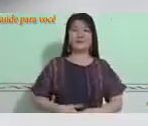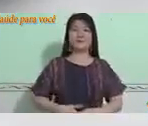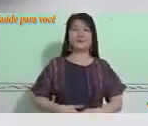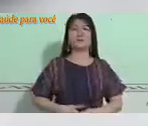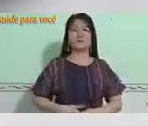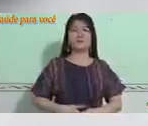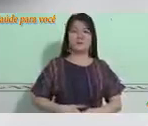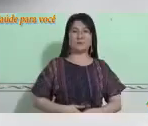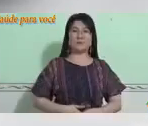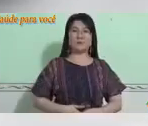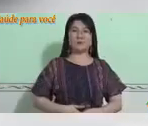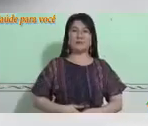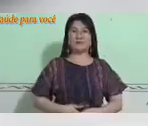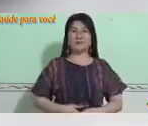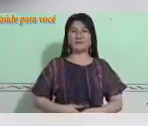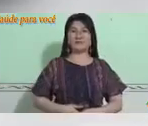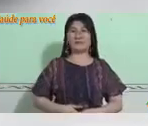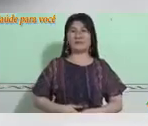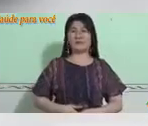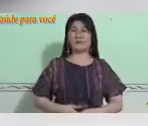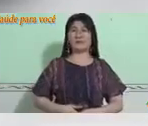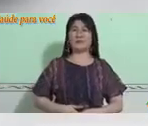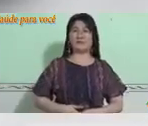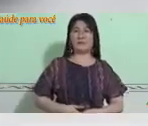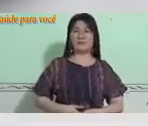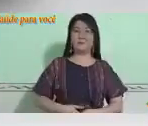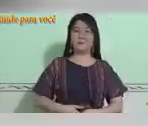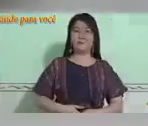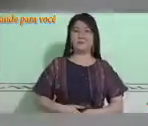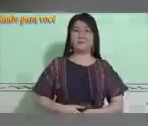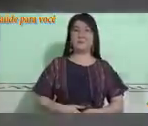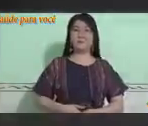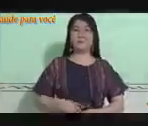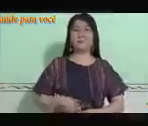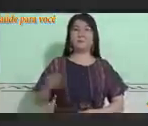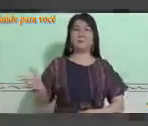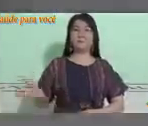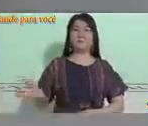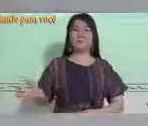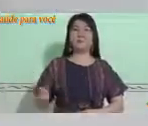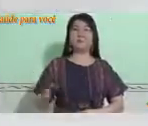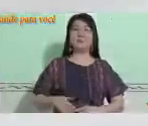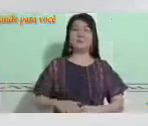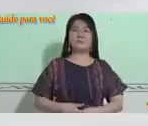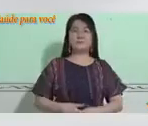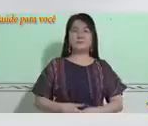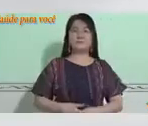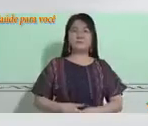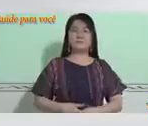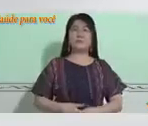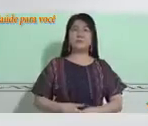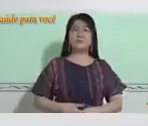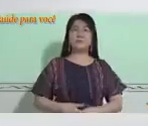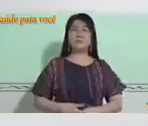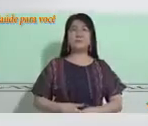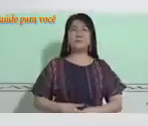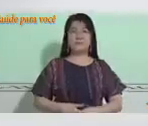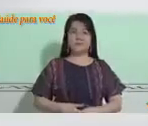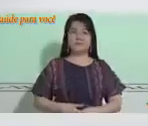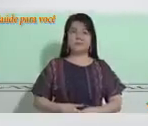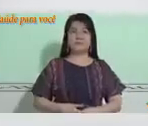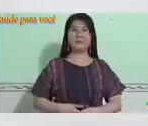Além disso, fica-se como curativo no pescoço para evitar o contato com bactérias e sujeiras e proteger do